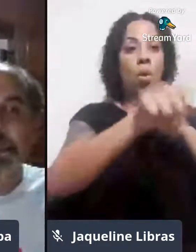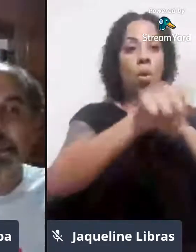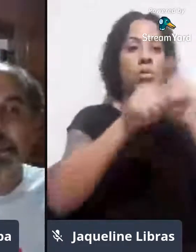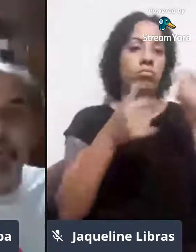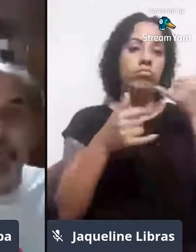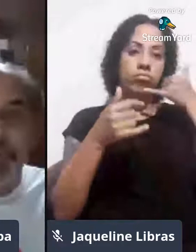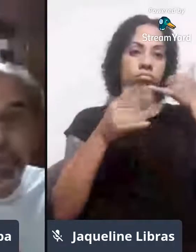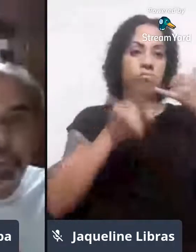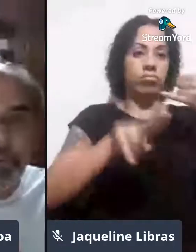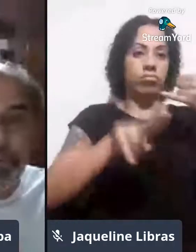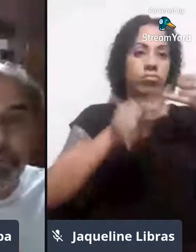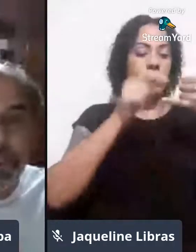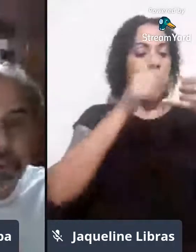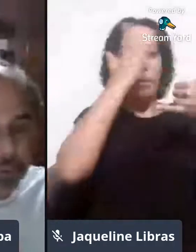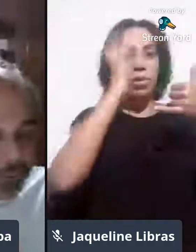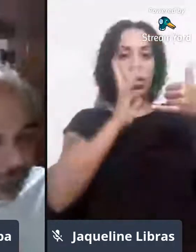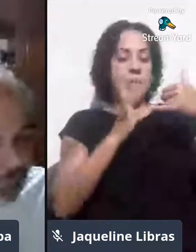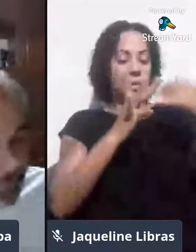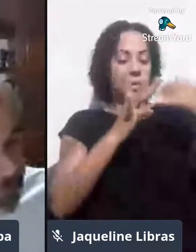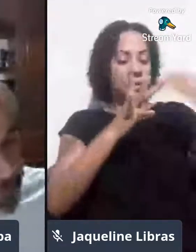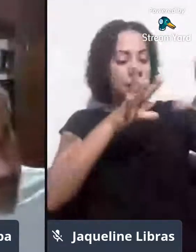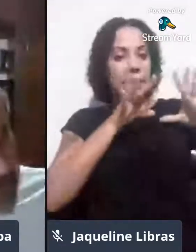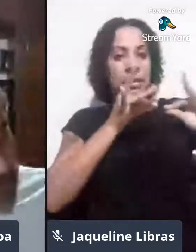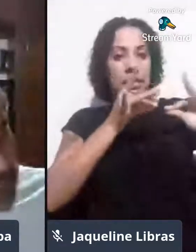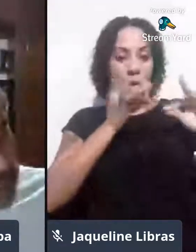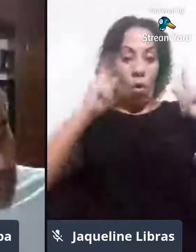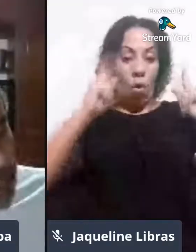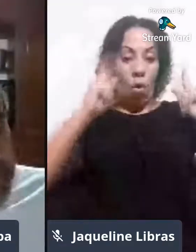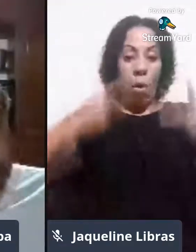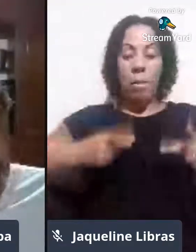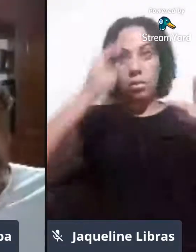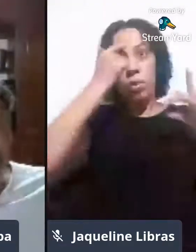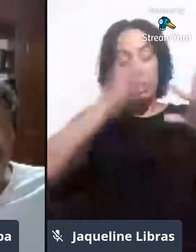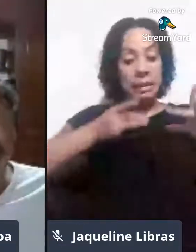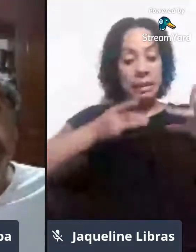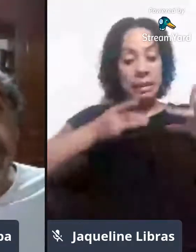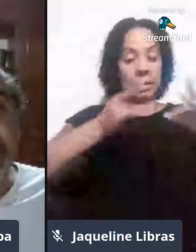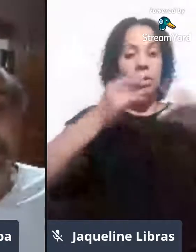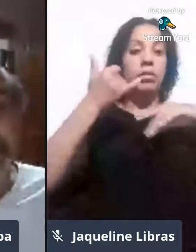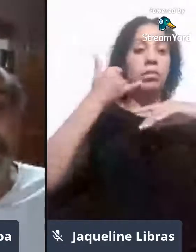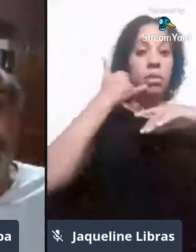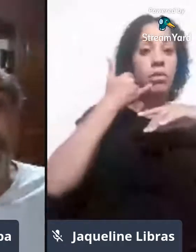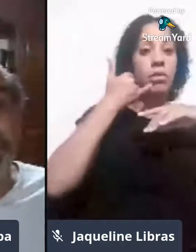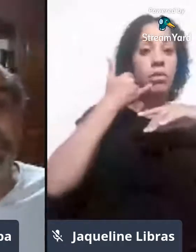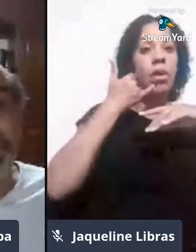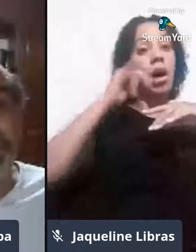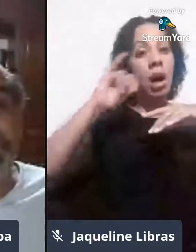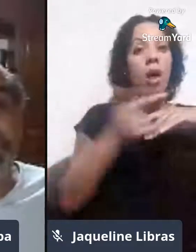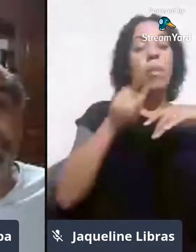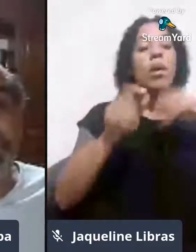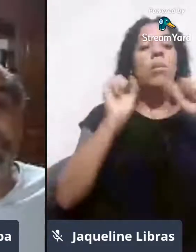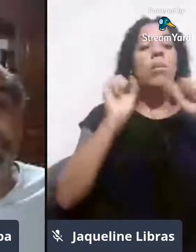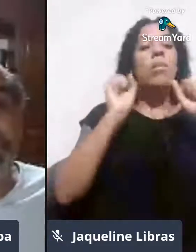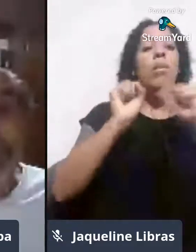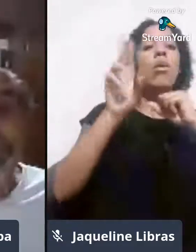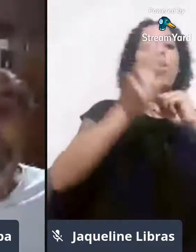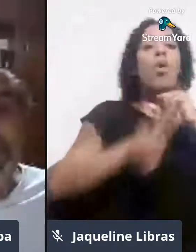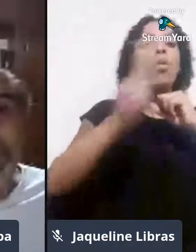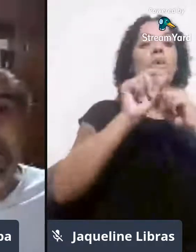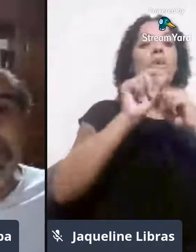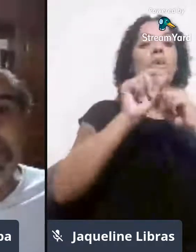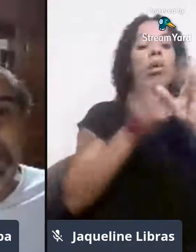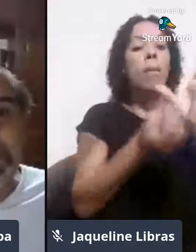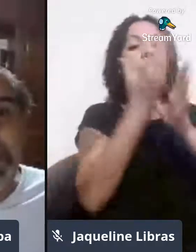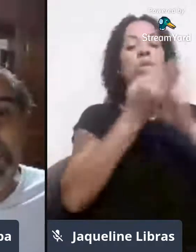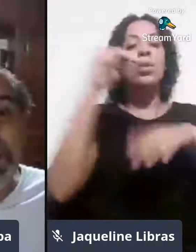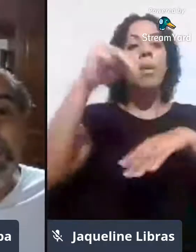enraizado no humano de hoje, em que ele possa, na verdade, estar produzindo matemática não só